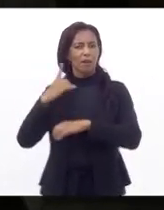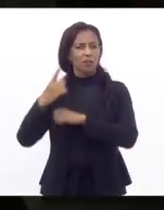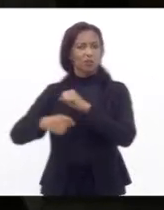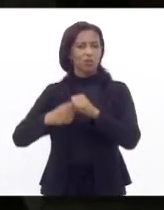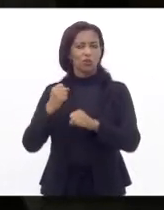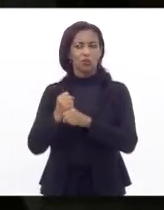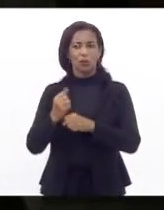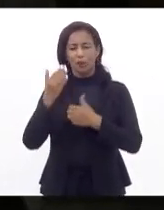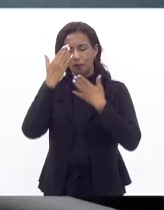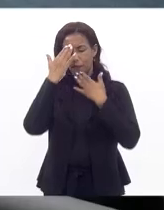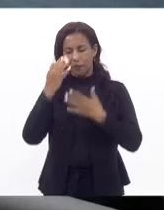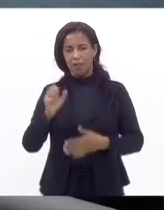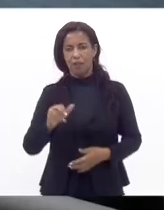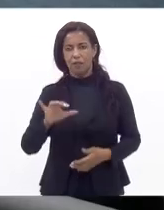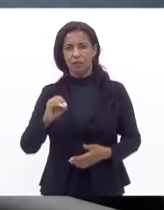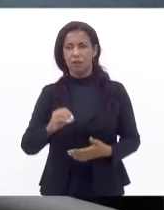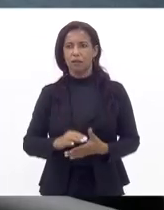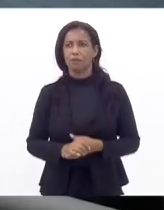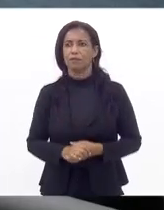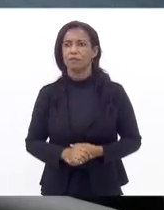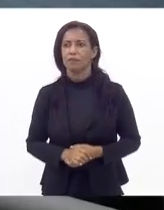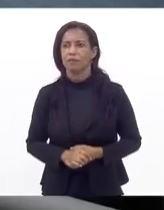aqui com muita alegria. Obrigado, Sérgio.